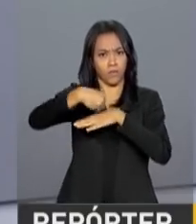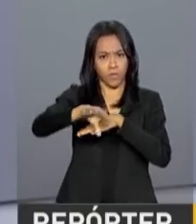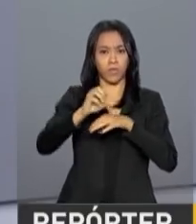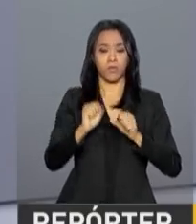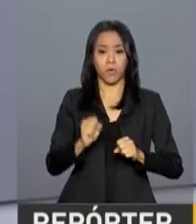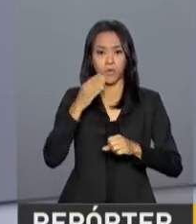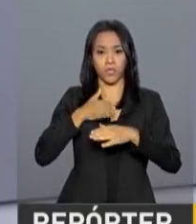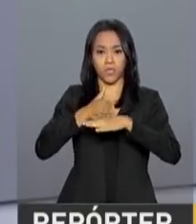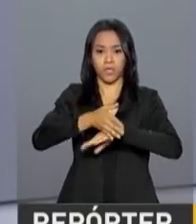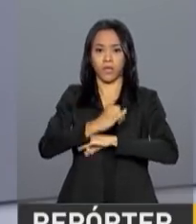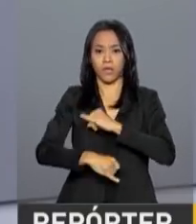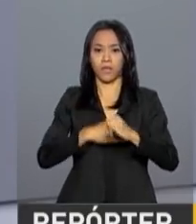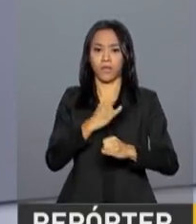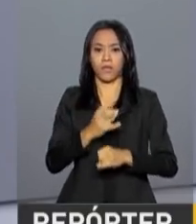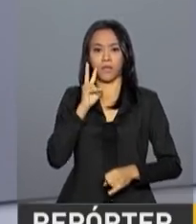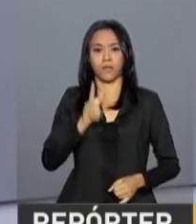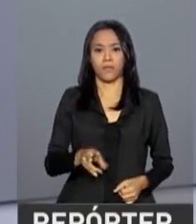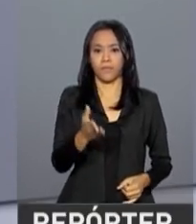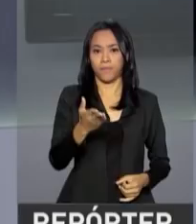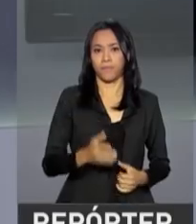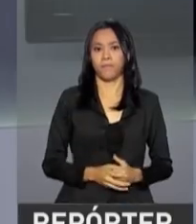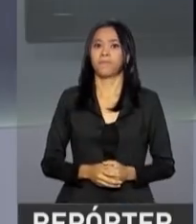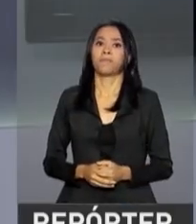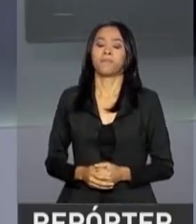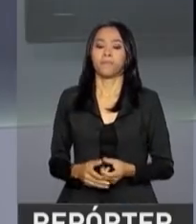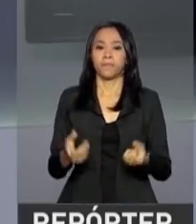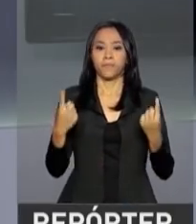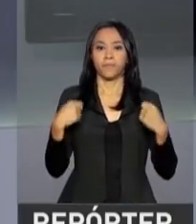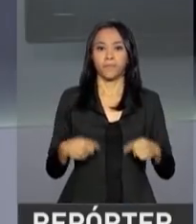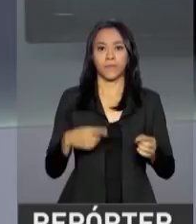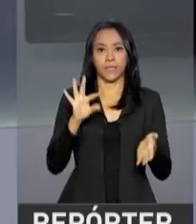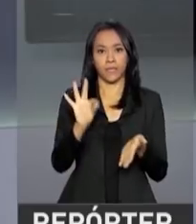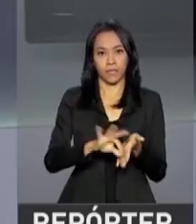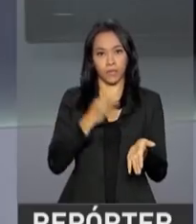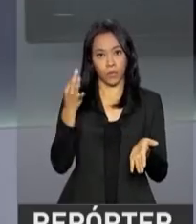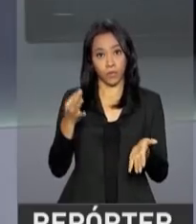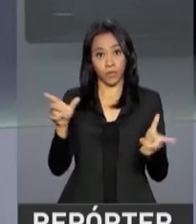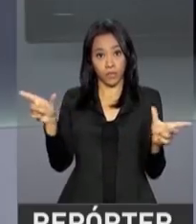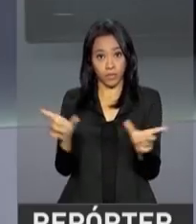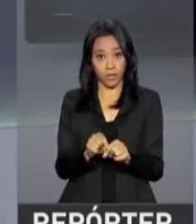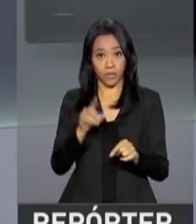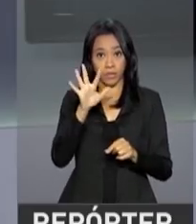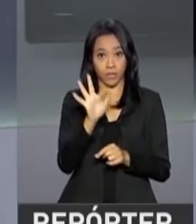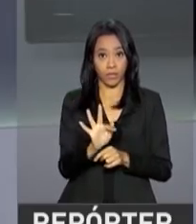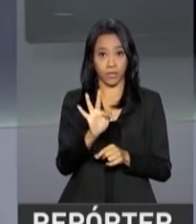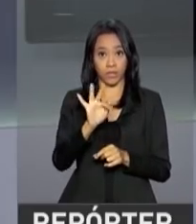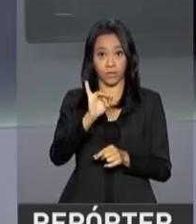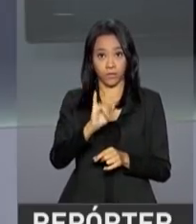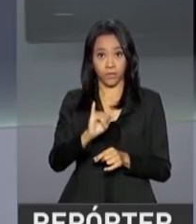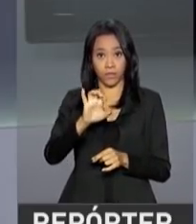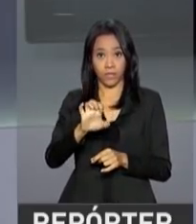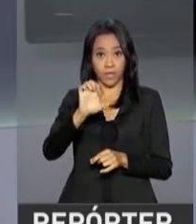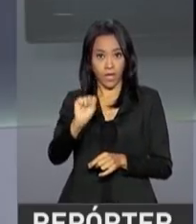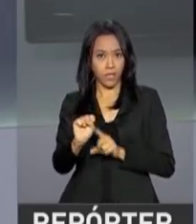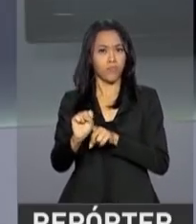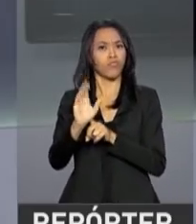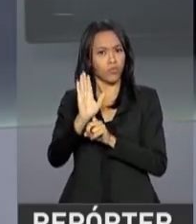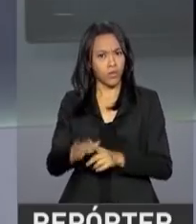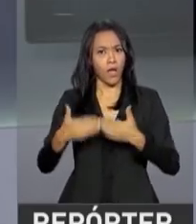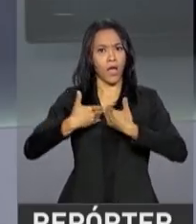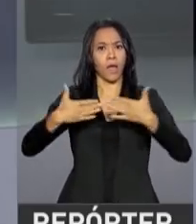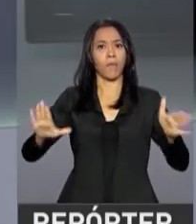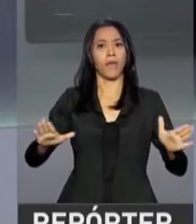conferidas no site do ministério da saúde as inscrições para o fundo de financiamento estudantil fies estão